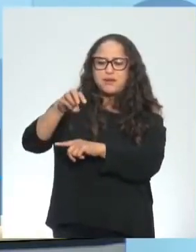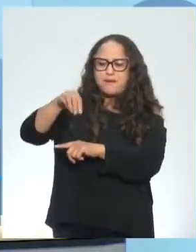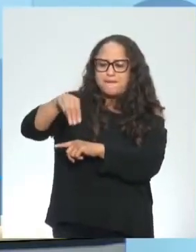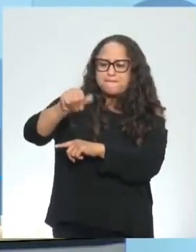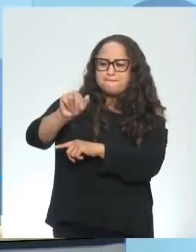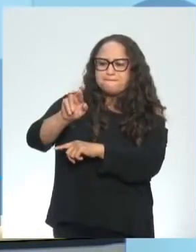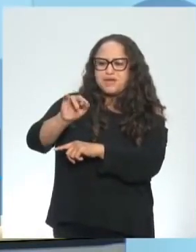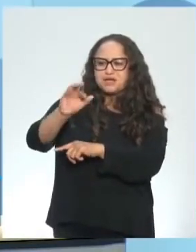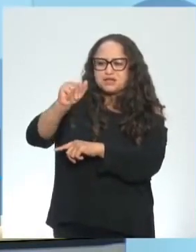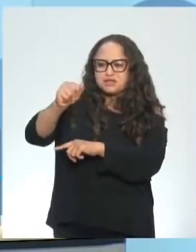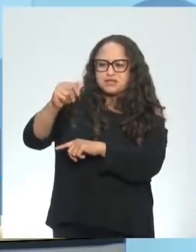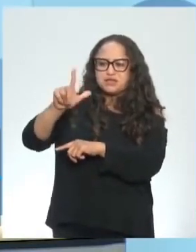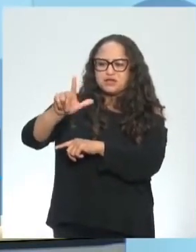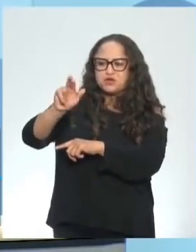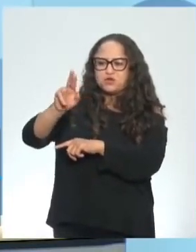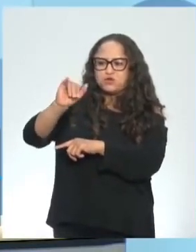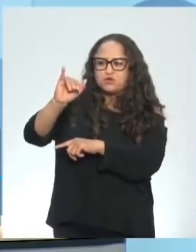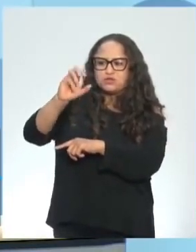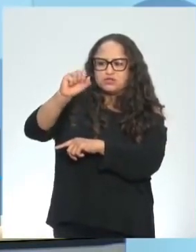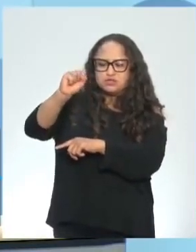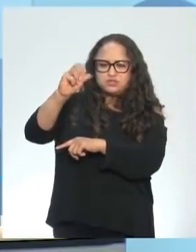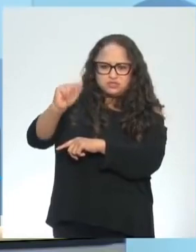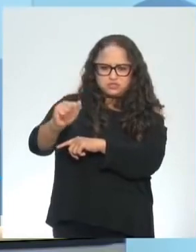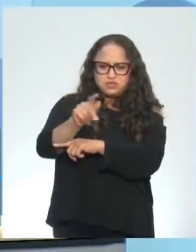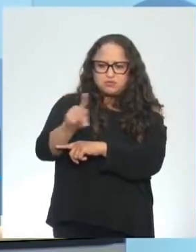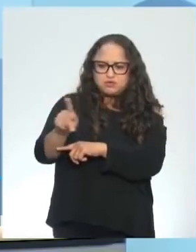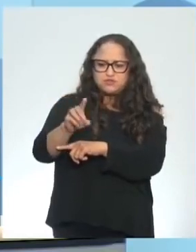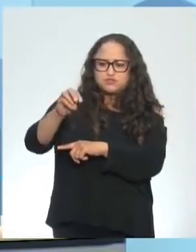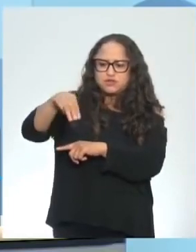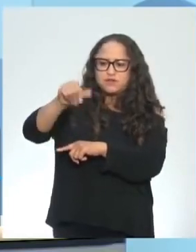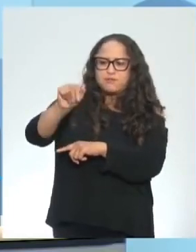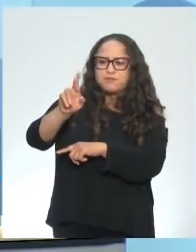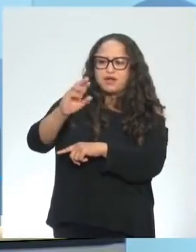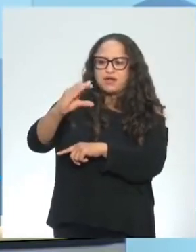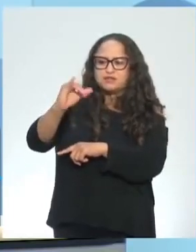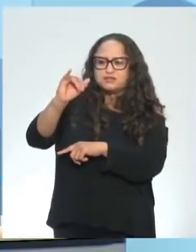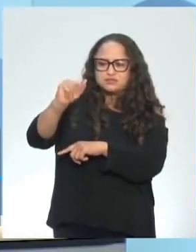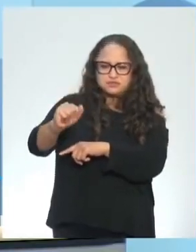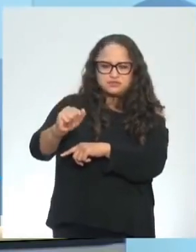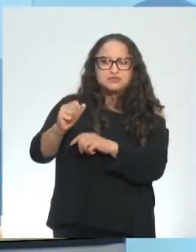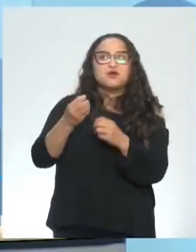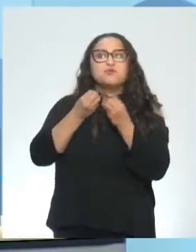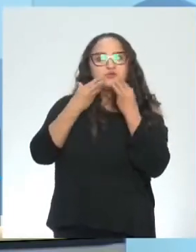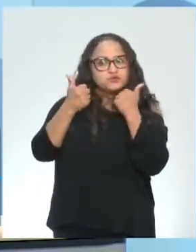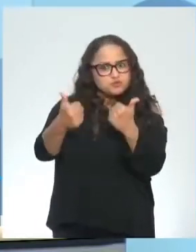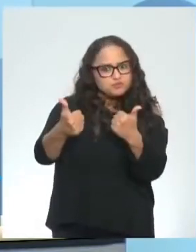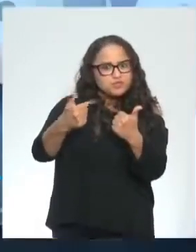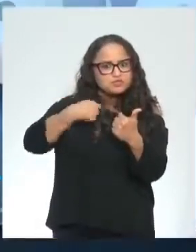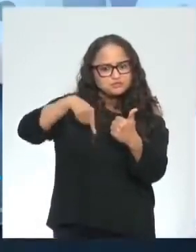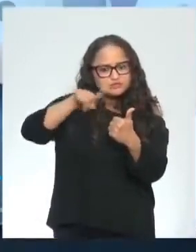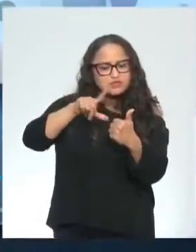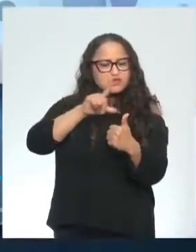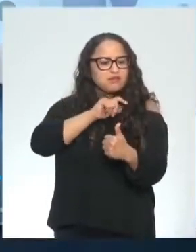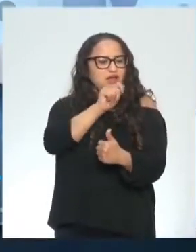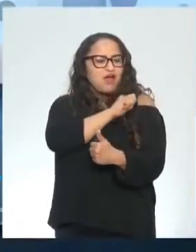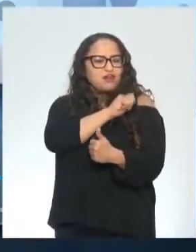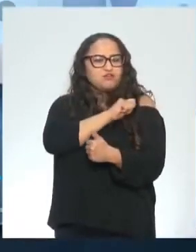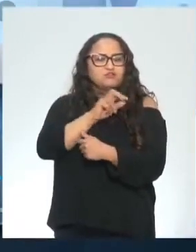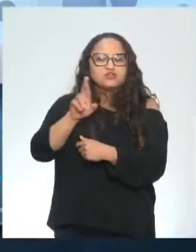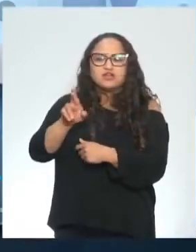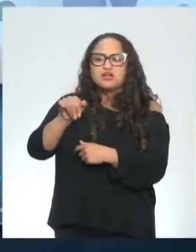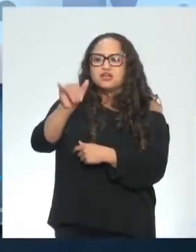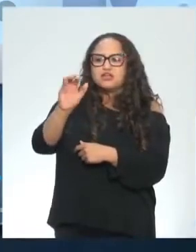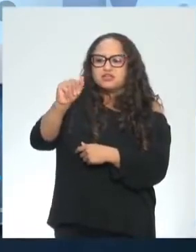Luiza a pro Maria Luiza Abreu Márcia que a gente tem aqui alguns alunos também o